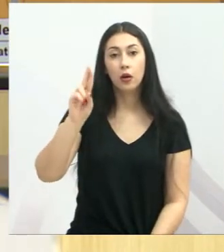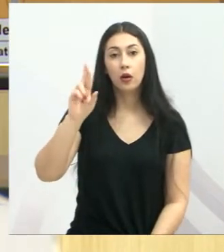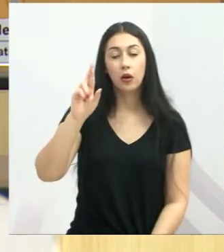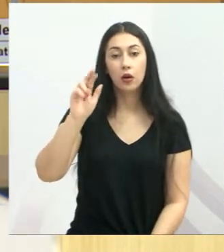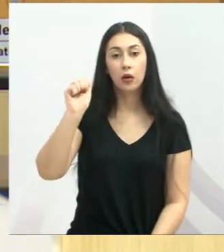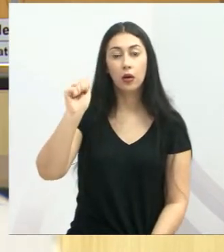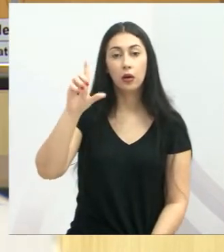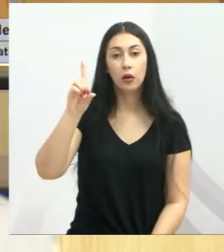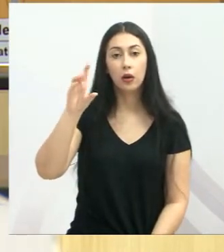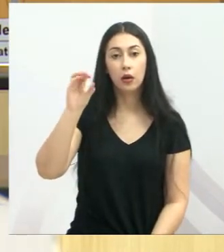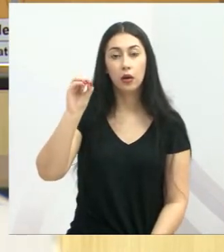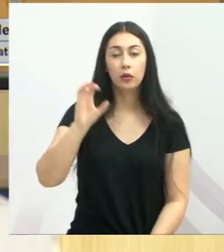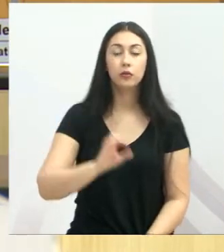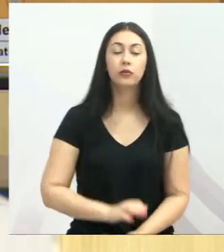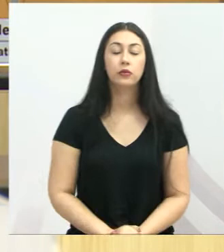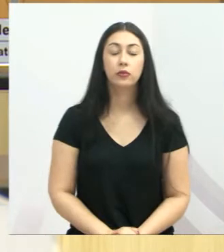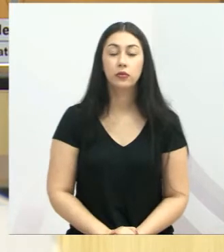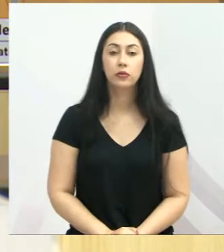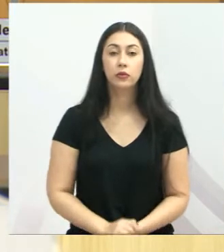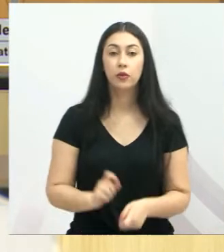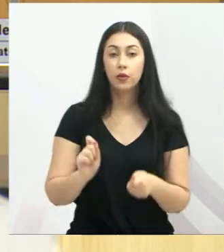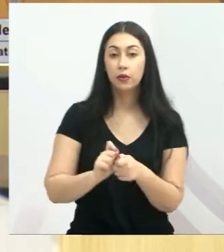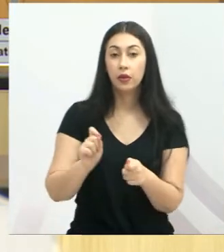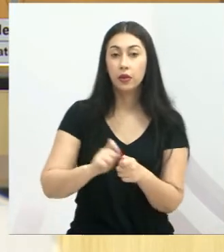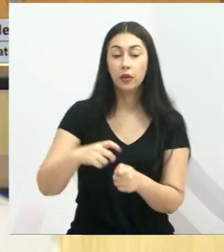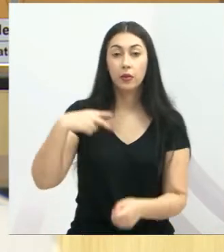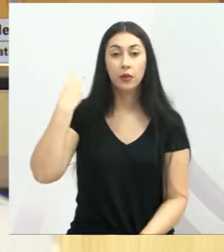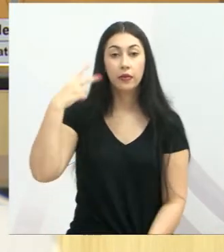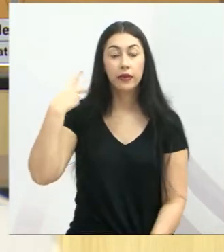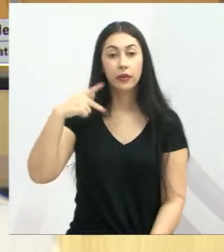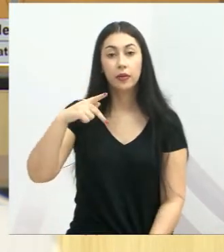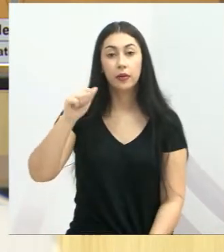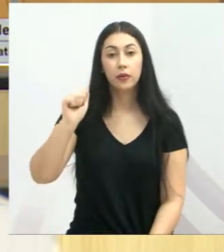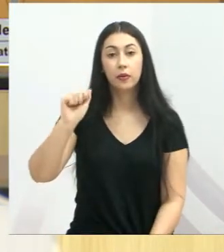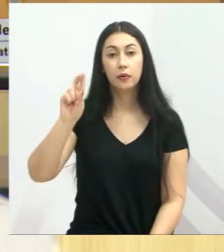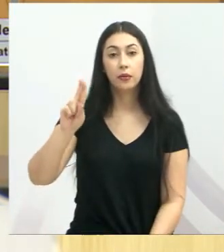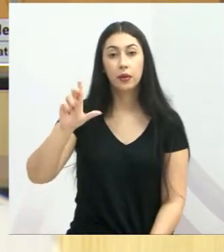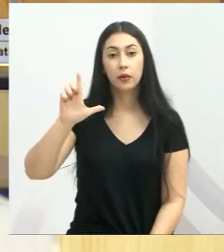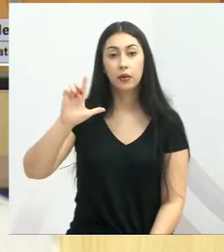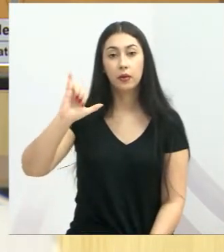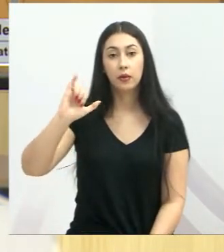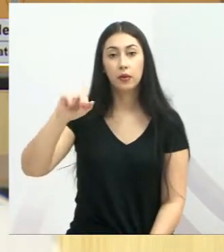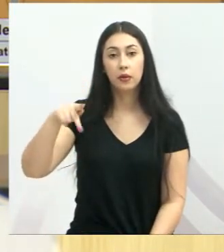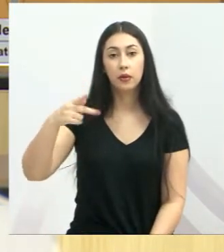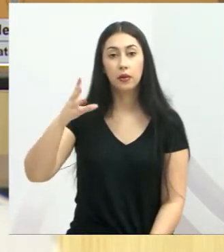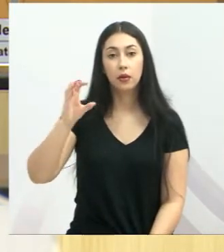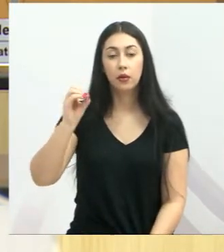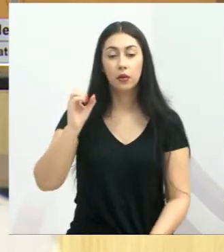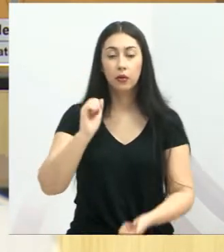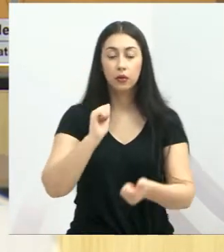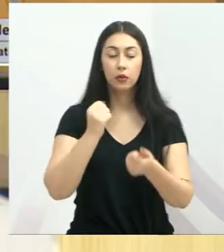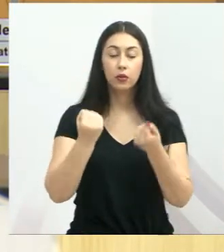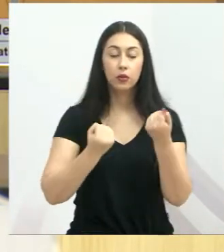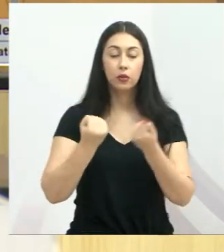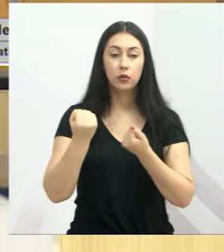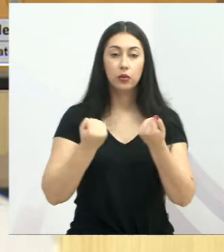Guararema, em Jacareí. Autoria, vereador Paulinho dos Condutores.